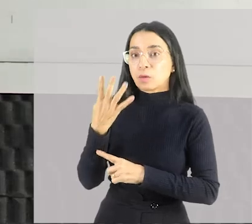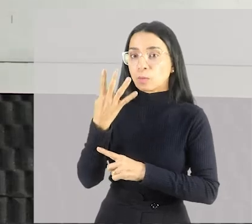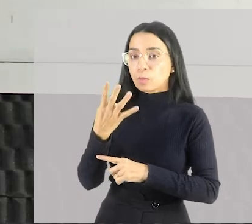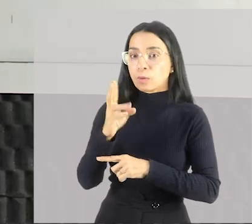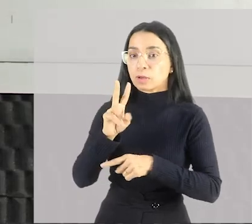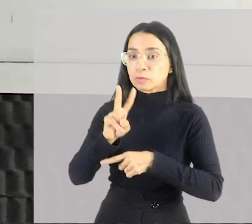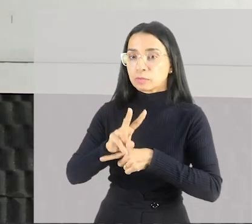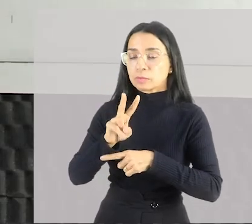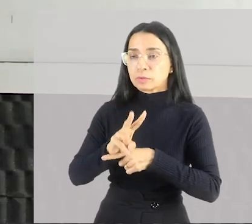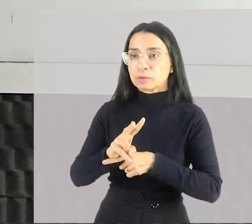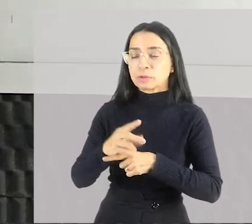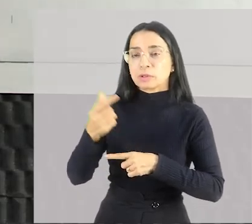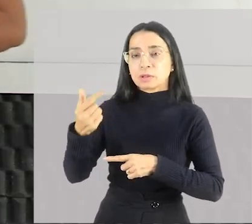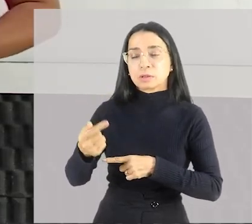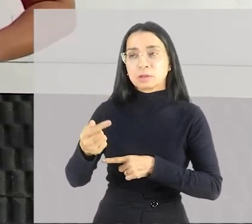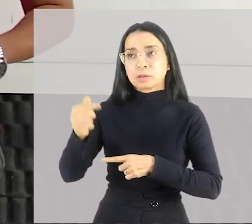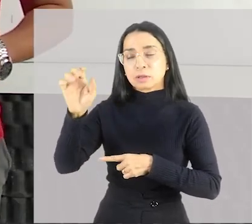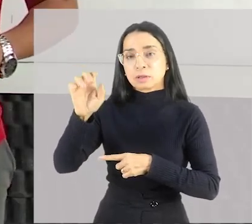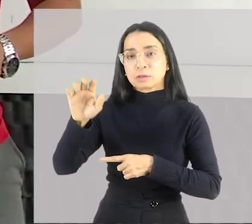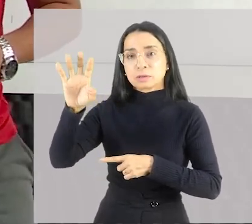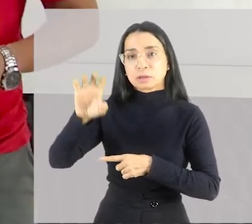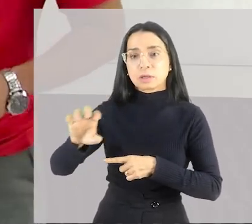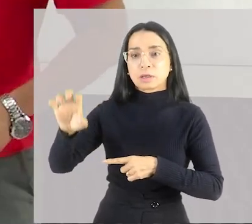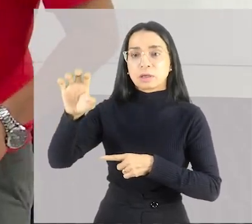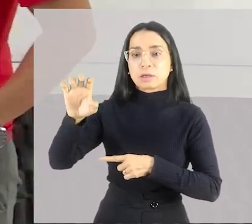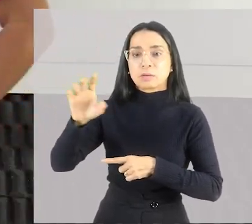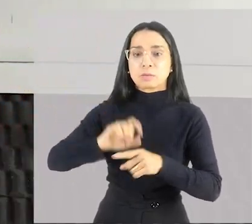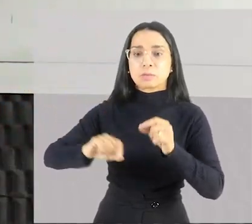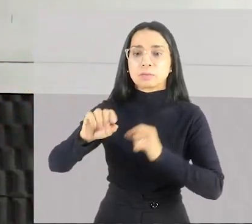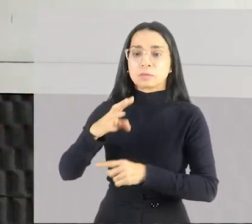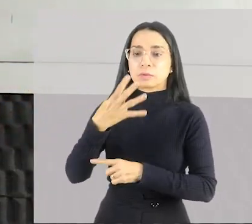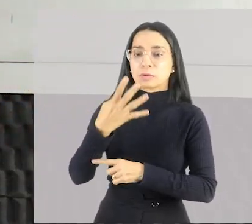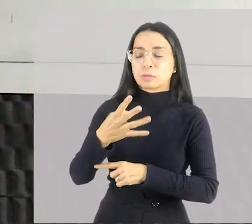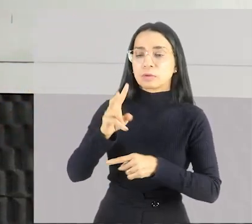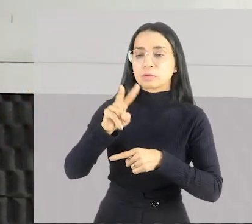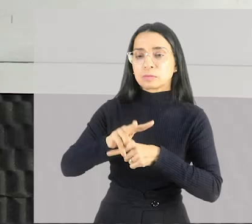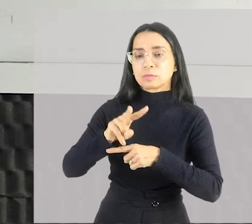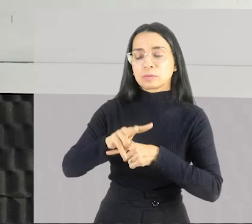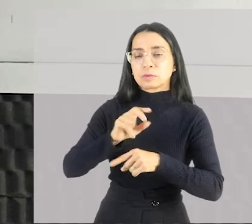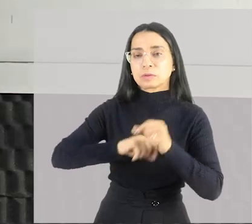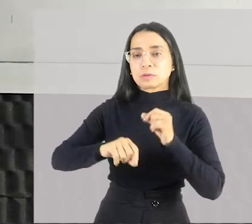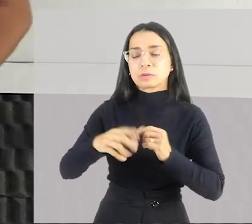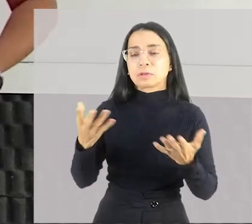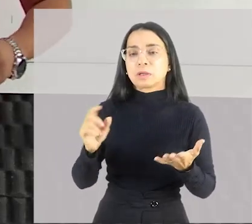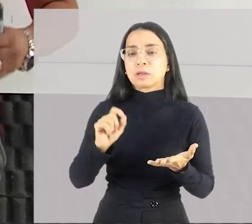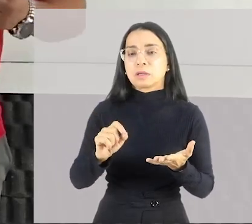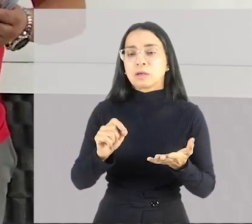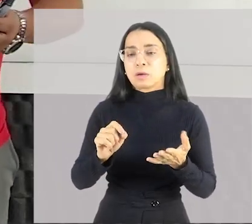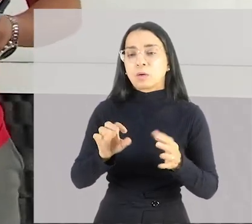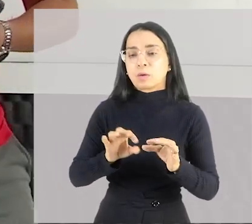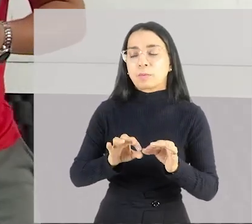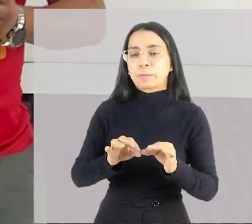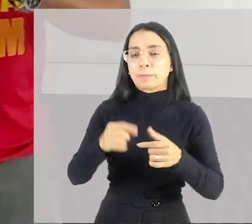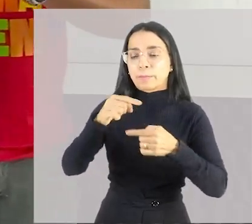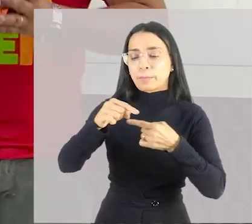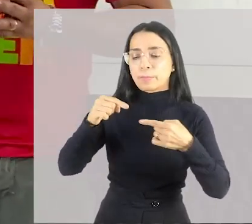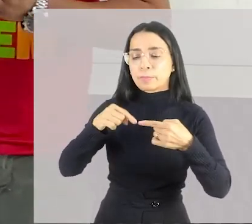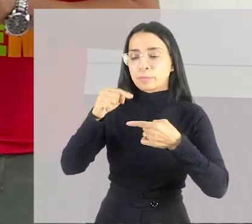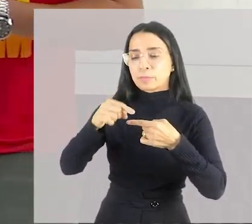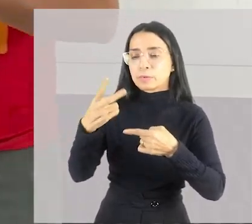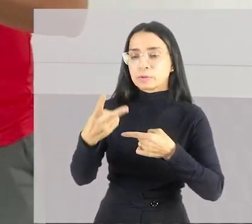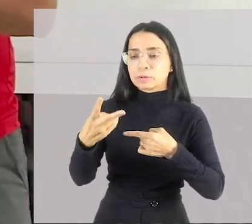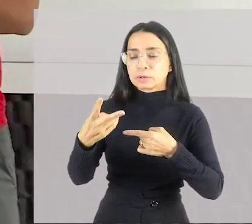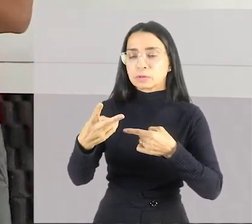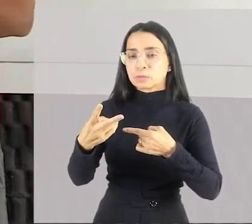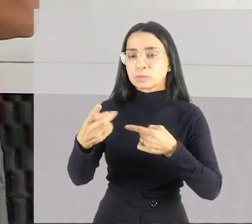e sete europeus para quatro vagas não é isso então você multiplica essas duas combinações o grupo é